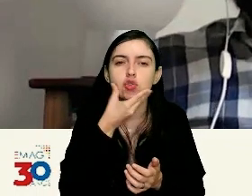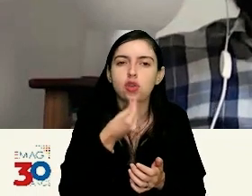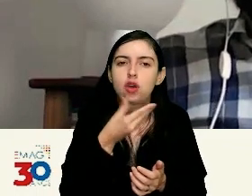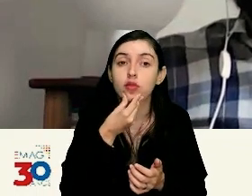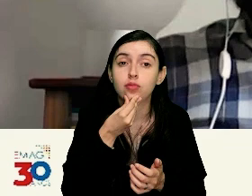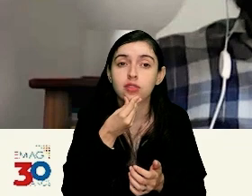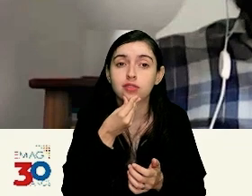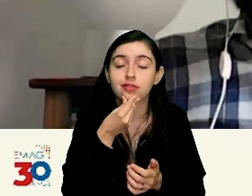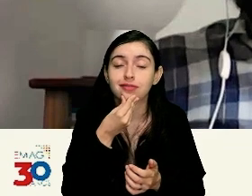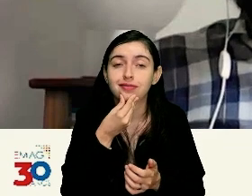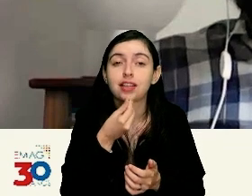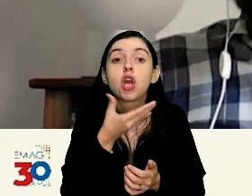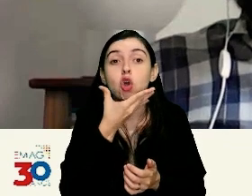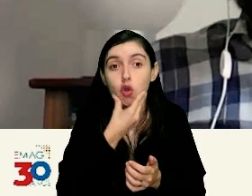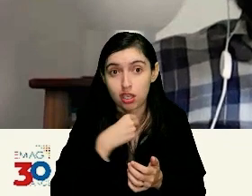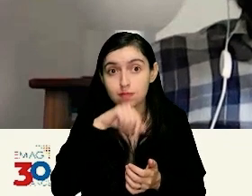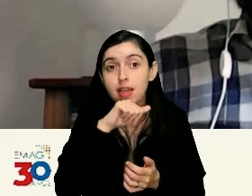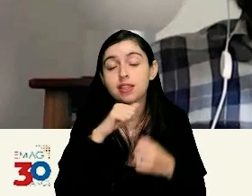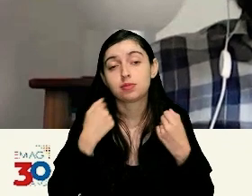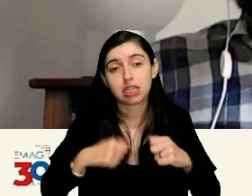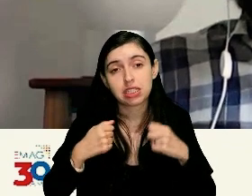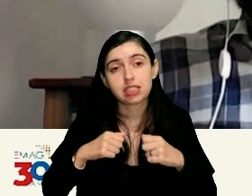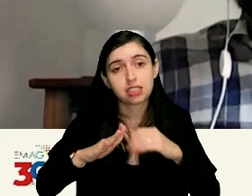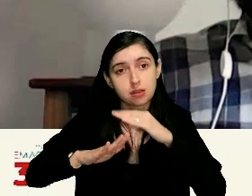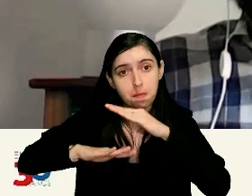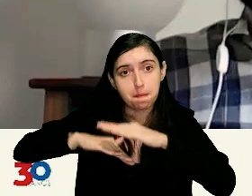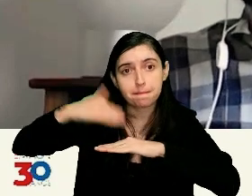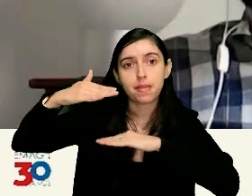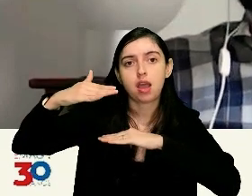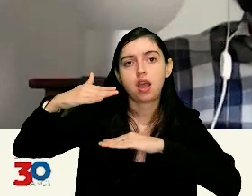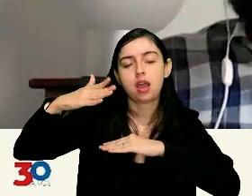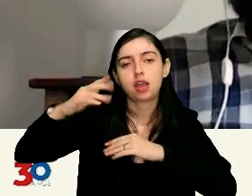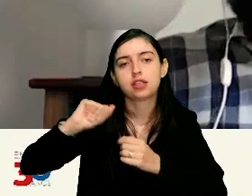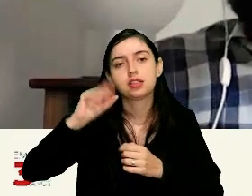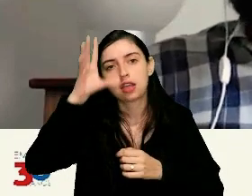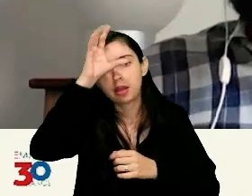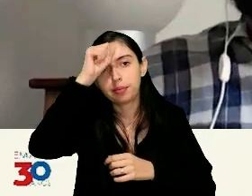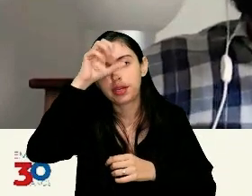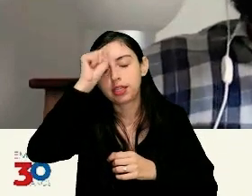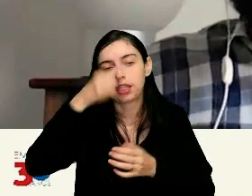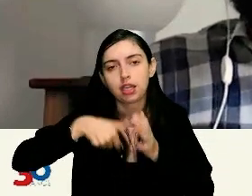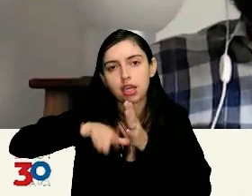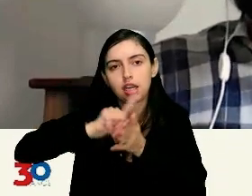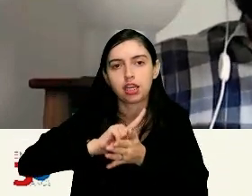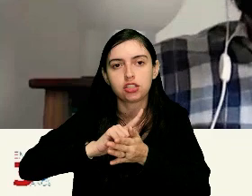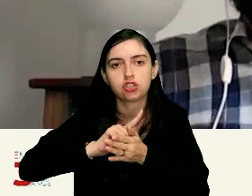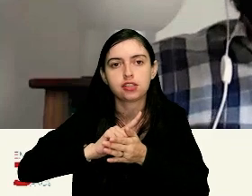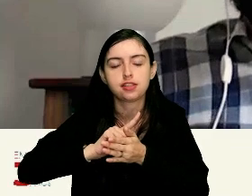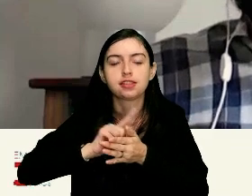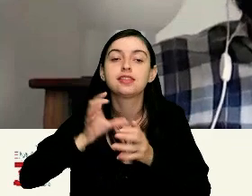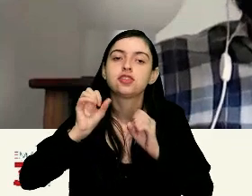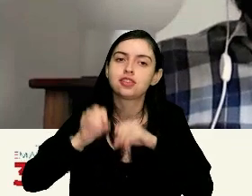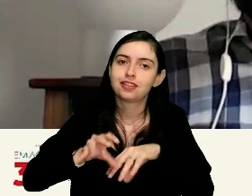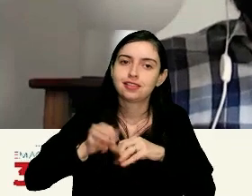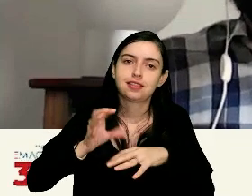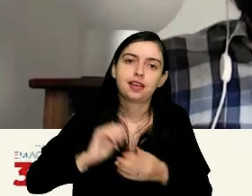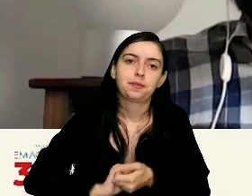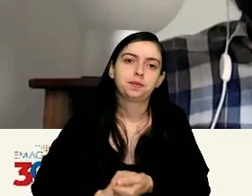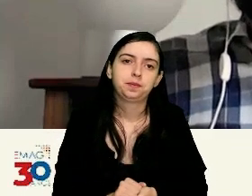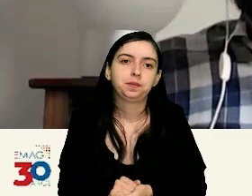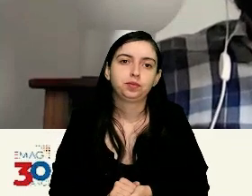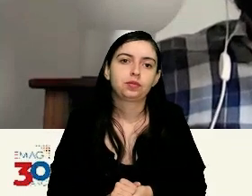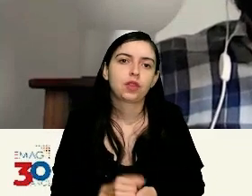pais, precisamos muito mais aprendermos antes de querer ensinarmos. Porque assim como